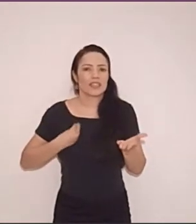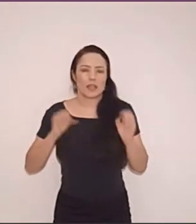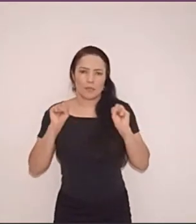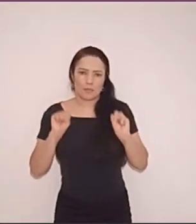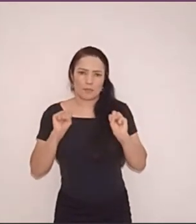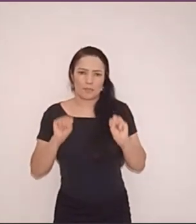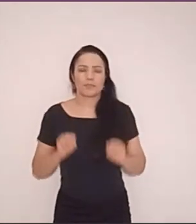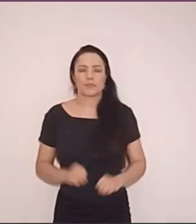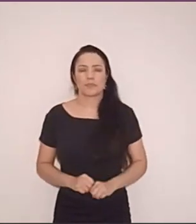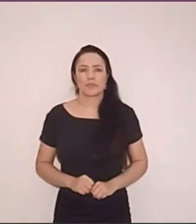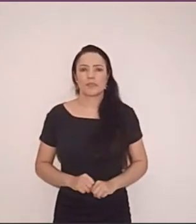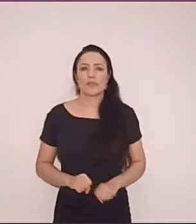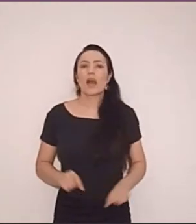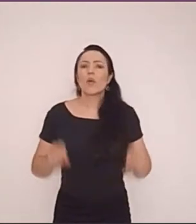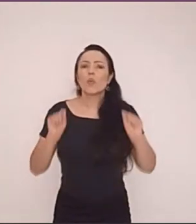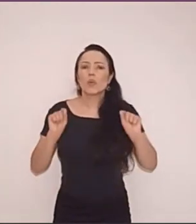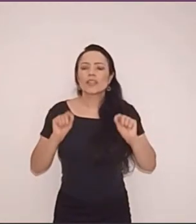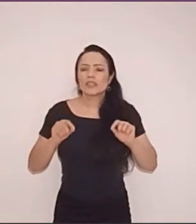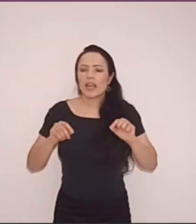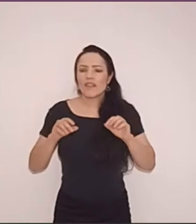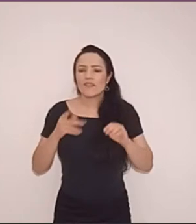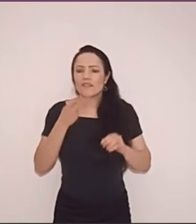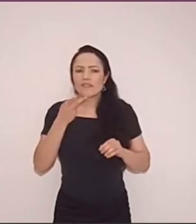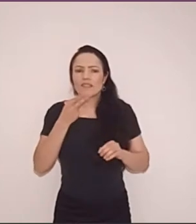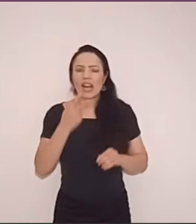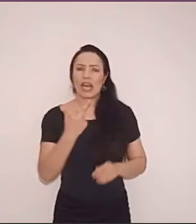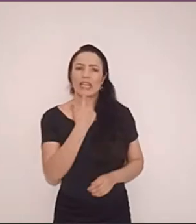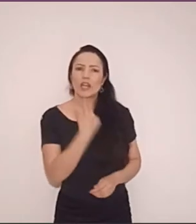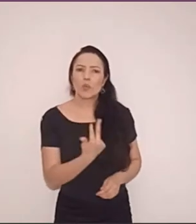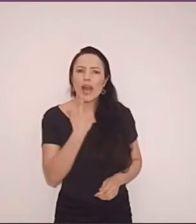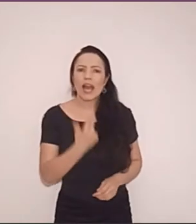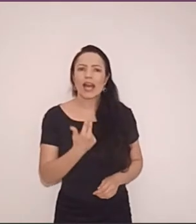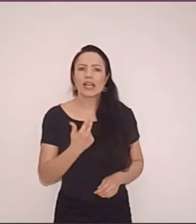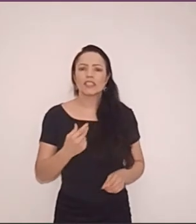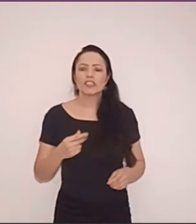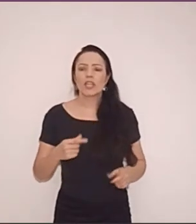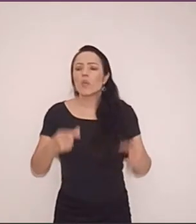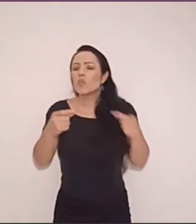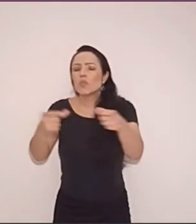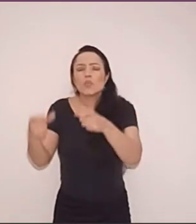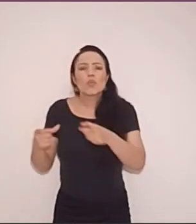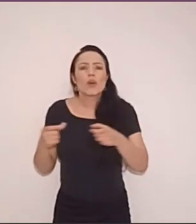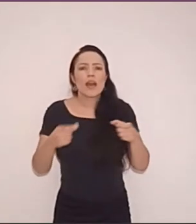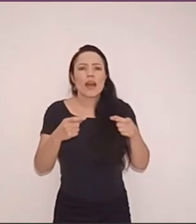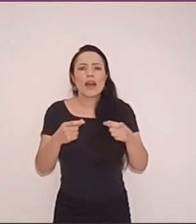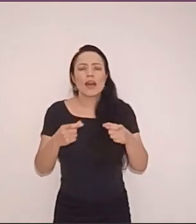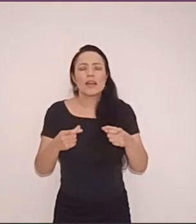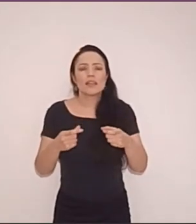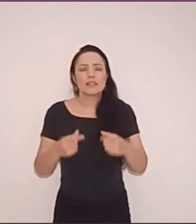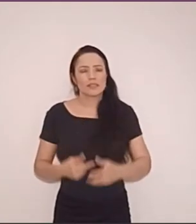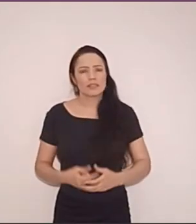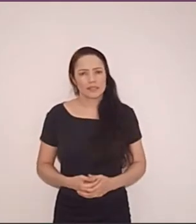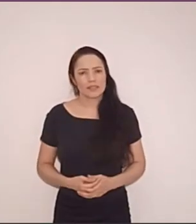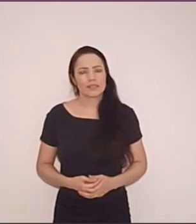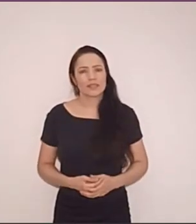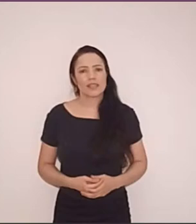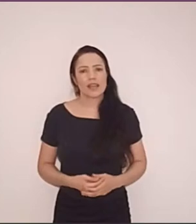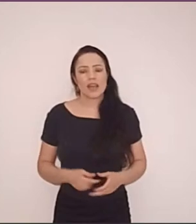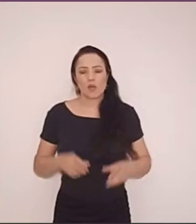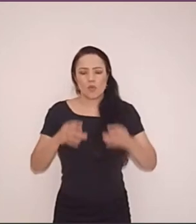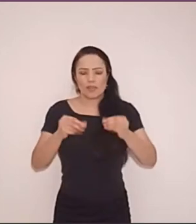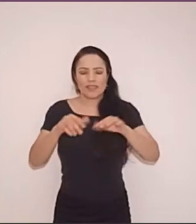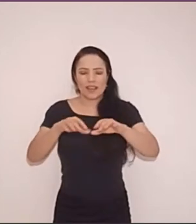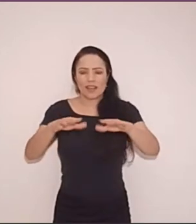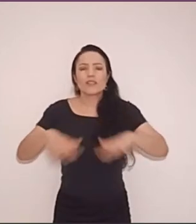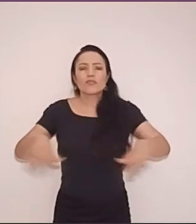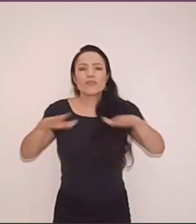que está em jogo quando fala um território linguagem né falar em território falar quais é subir